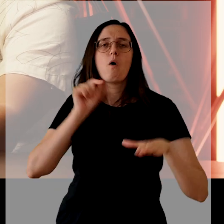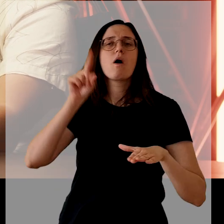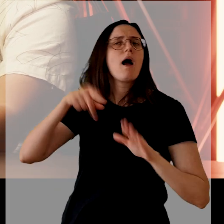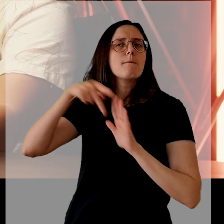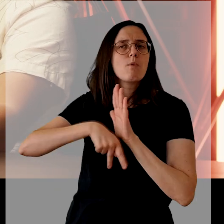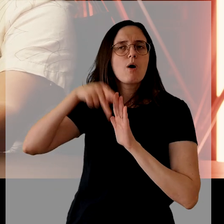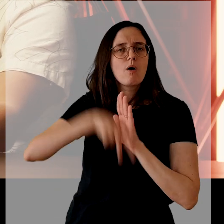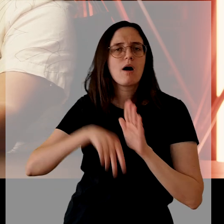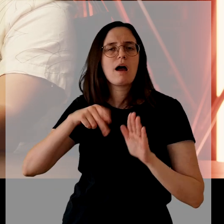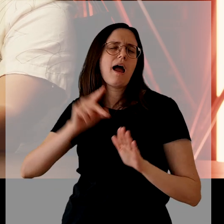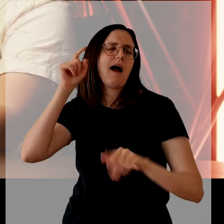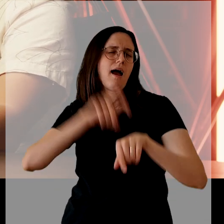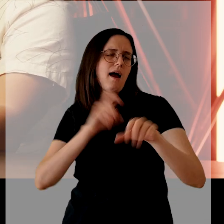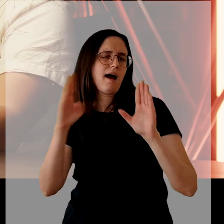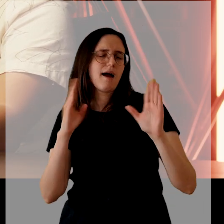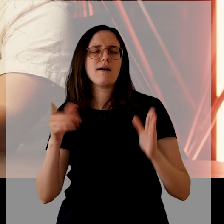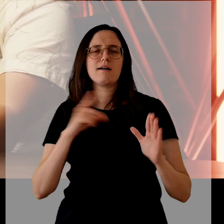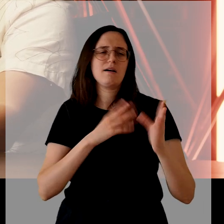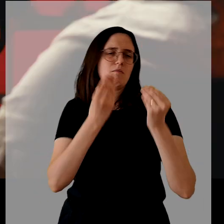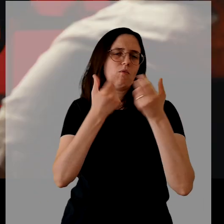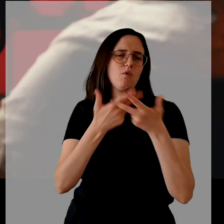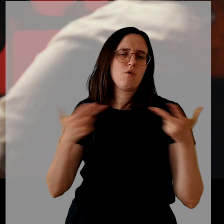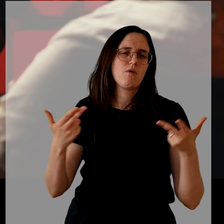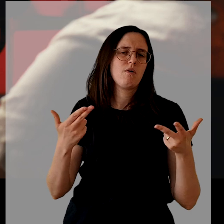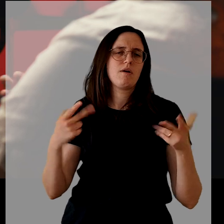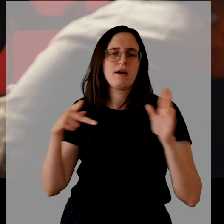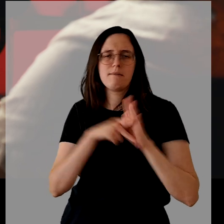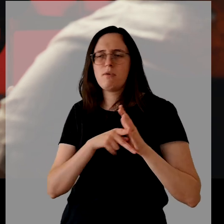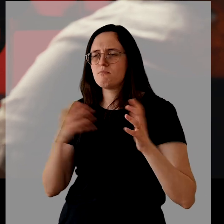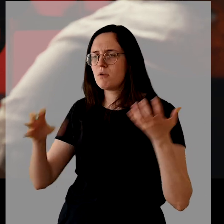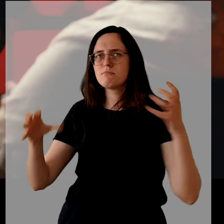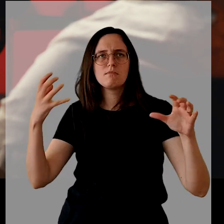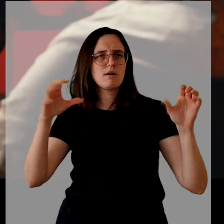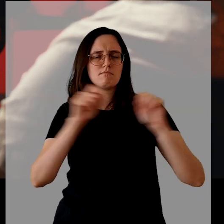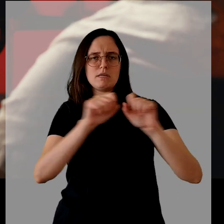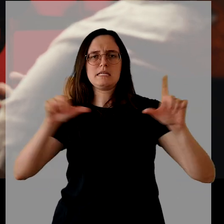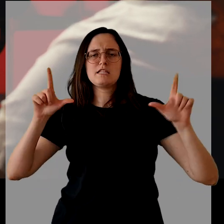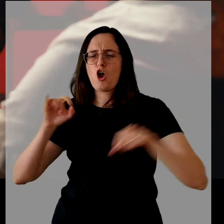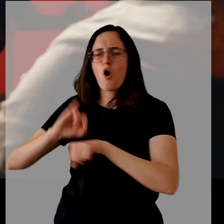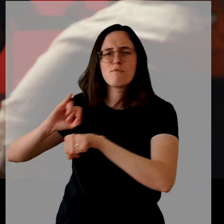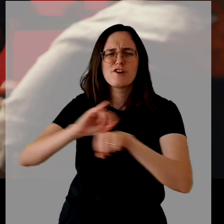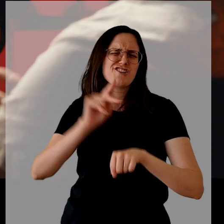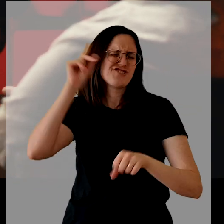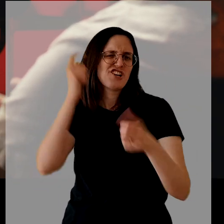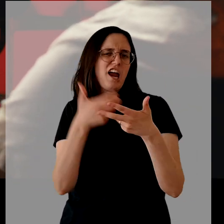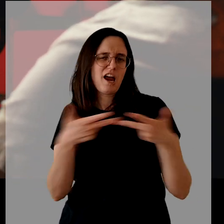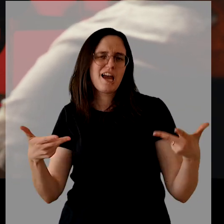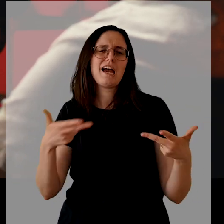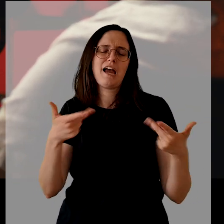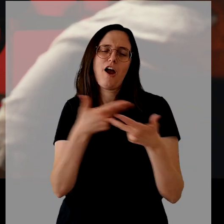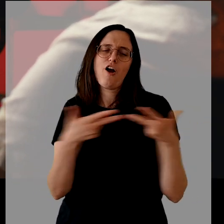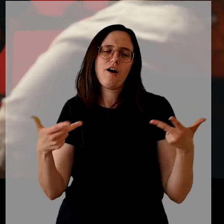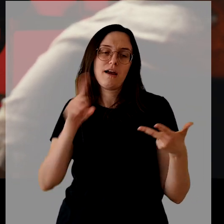trata o projeto. Por exemplo, um projeto de época, que tem muita coisa de cenografia, de cenotécnica, de objeto, tem